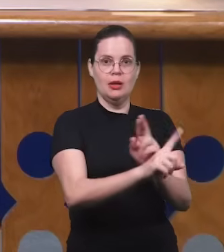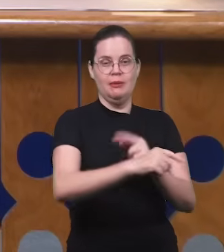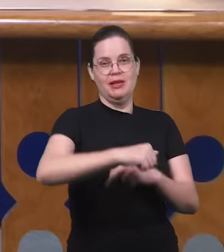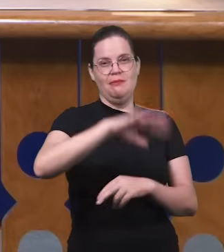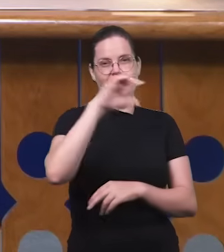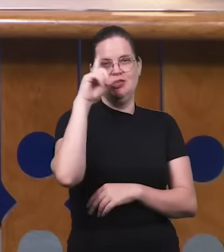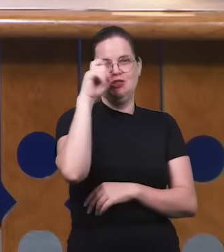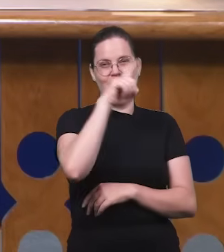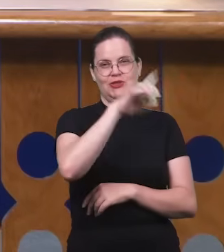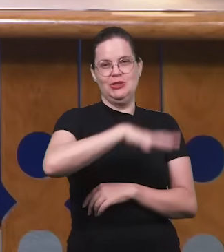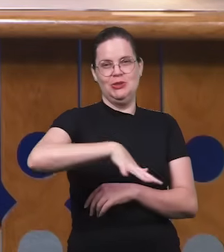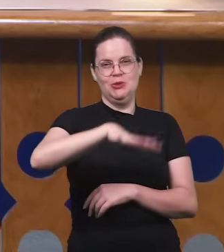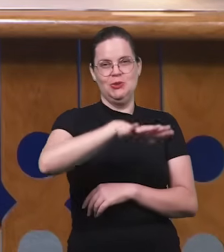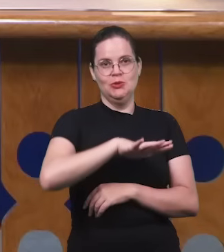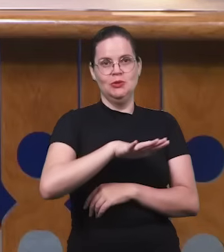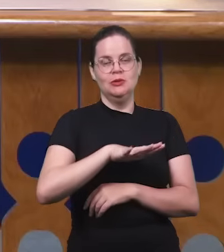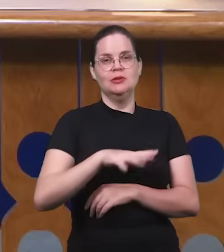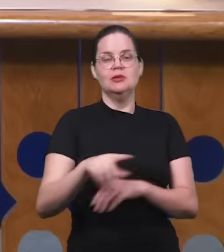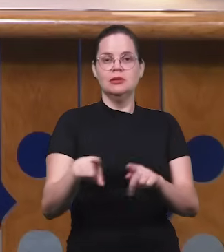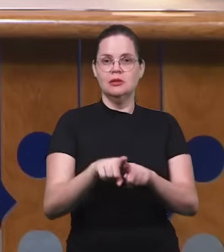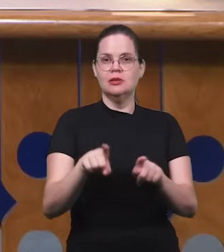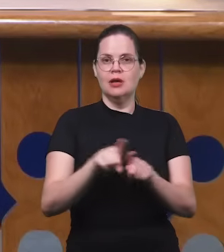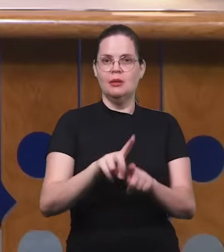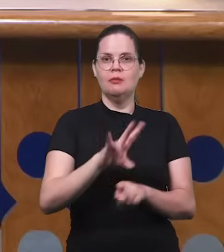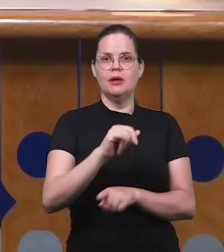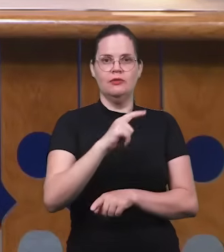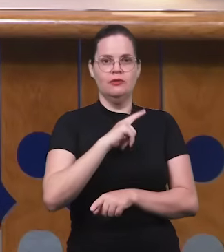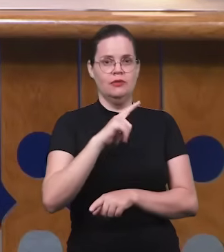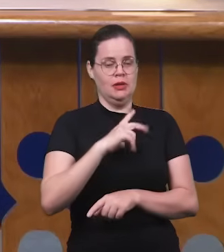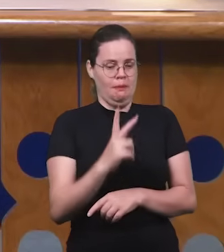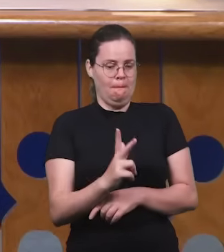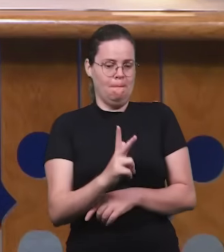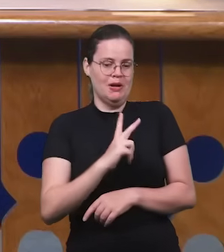difíceis, os irmãos ainda vão encontrar provas